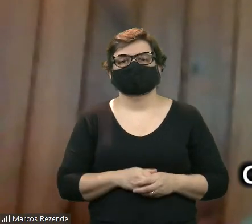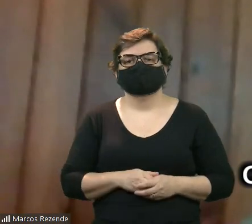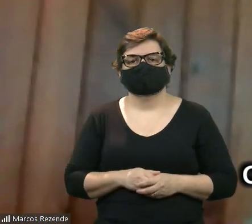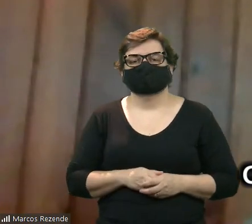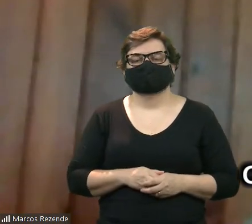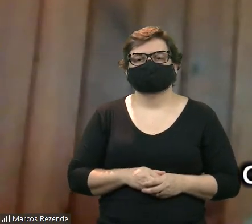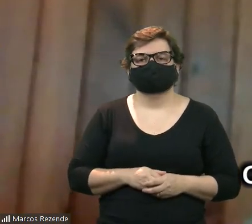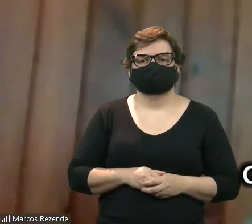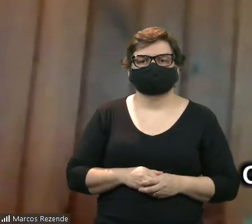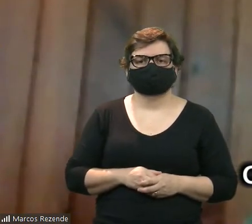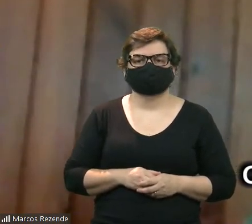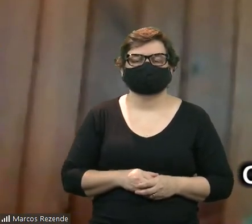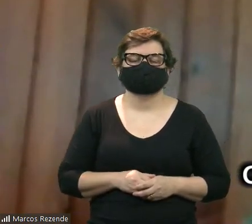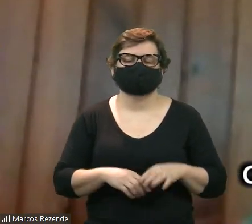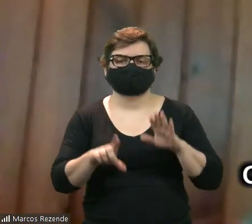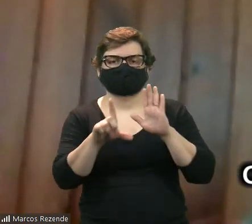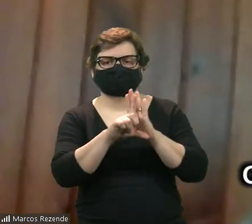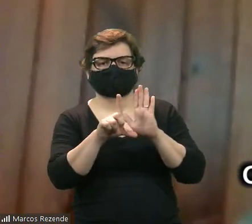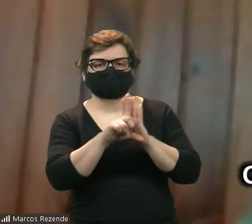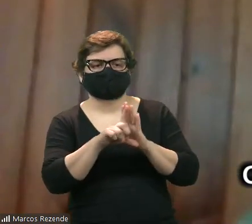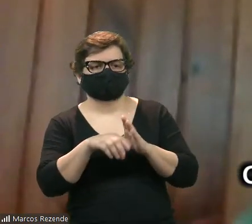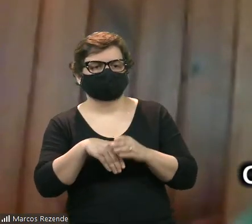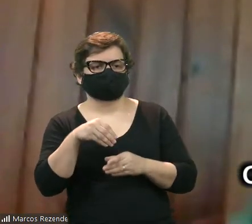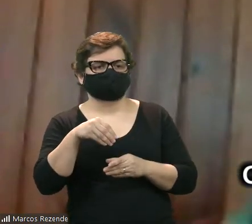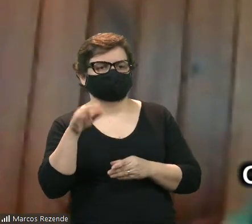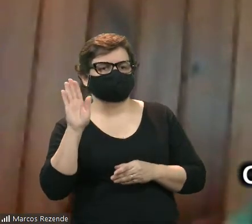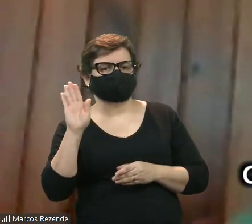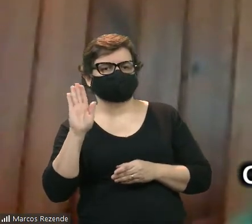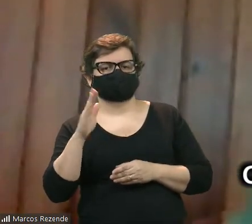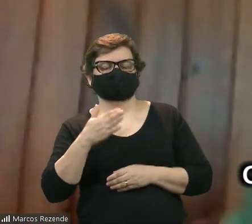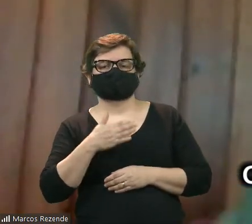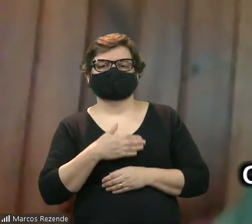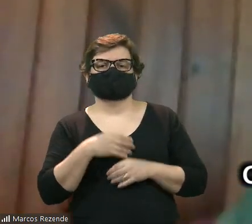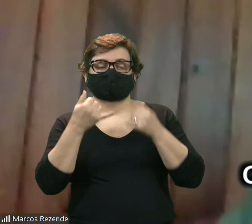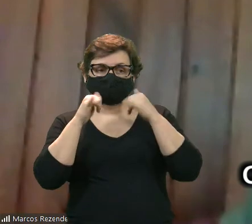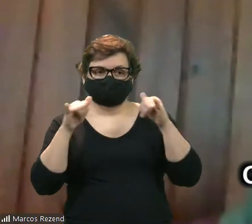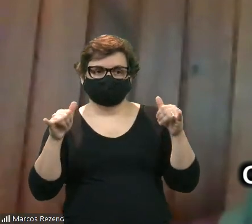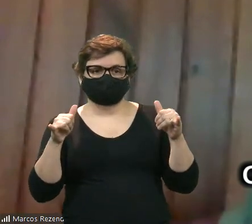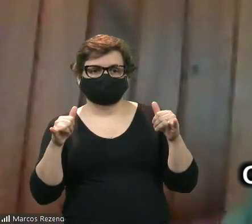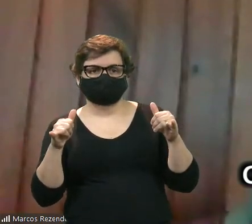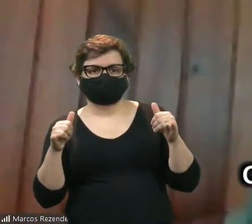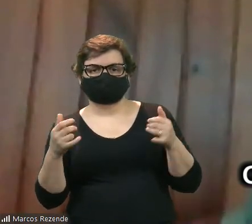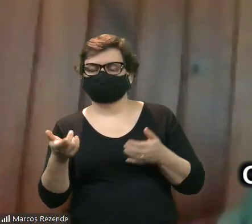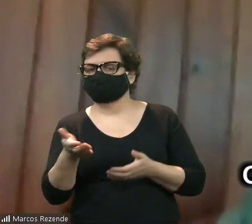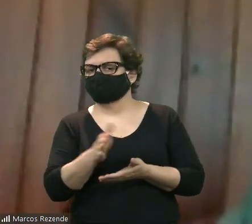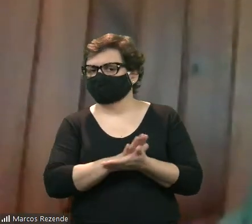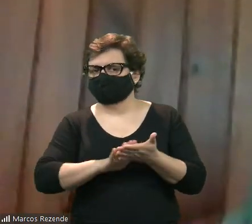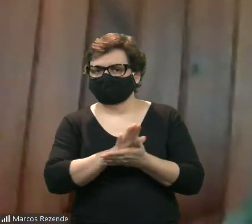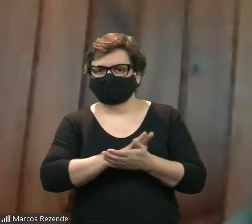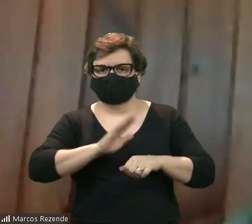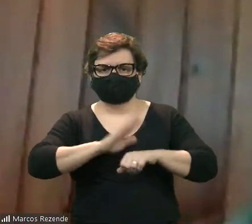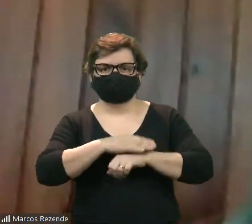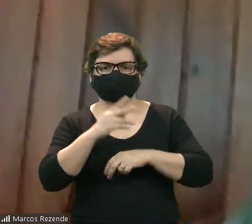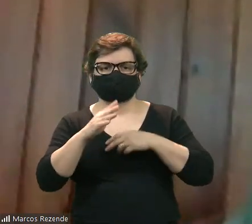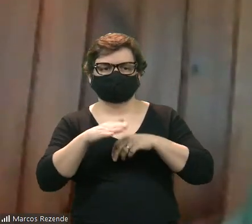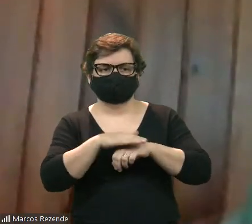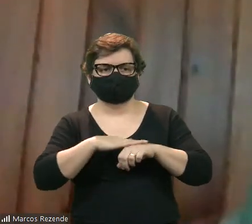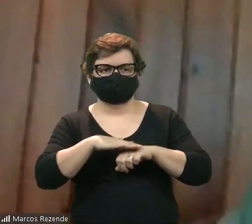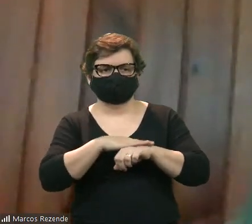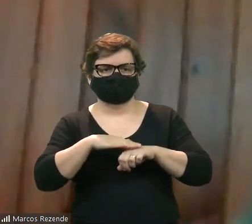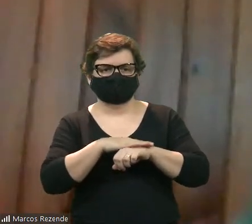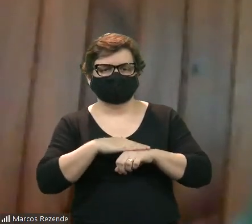à legislação eleitoral. São essas as informações, e não havendo mais matéria a ser